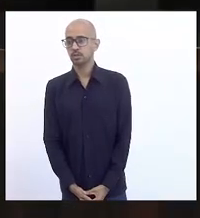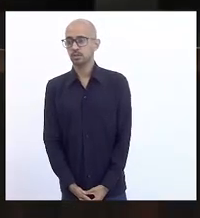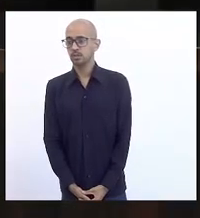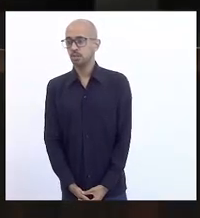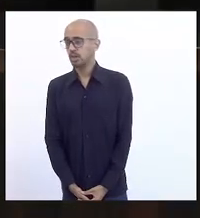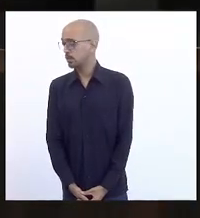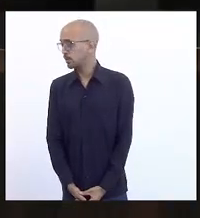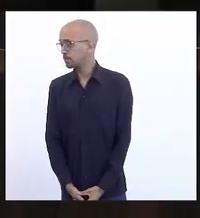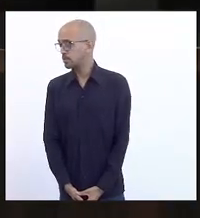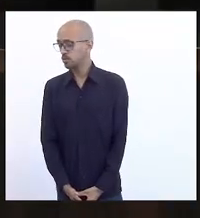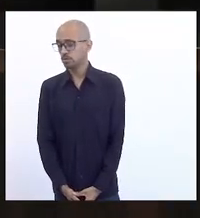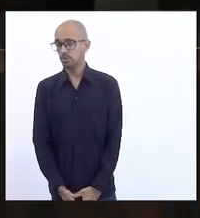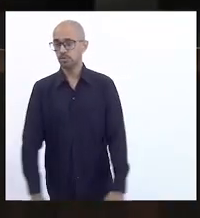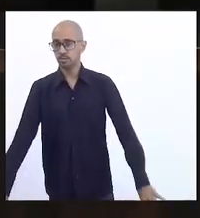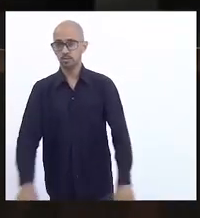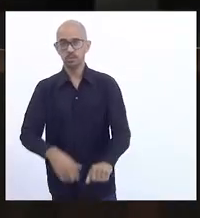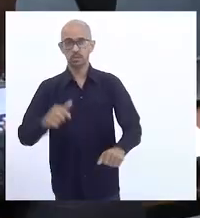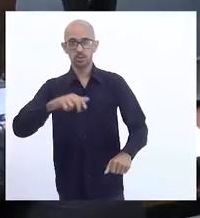Deputado Carlos Mink.